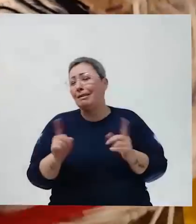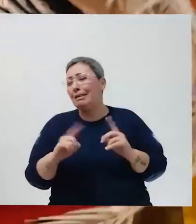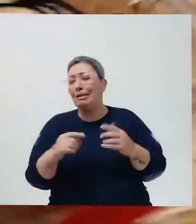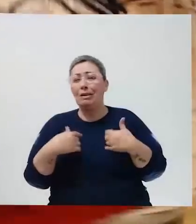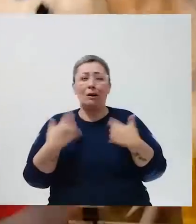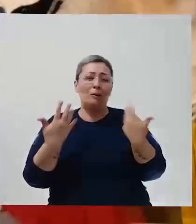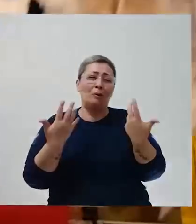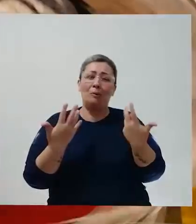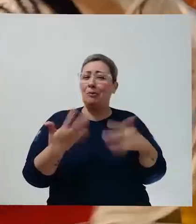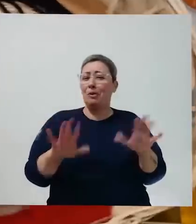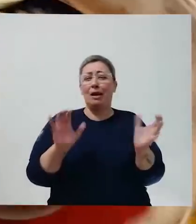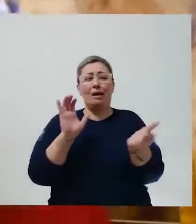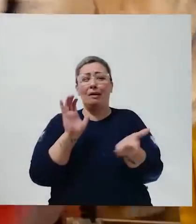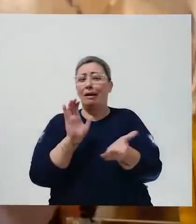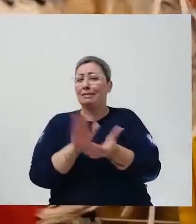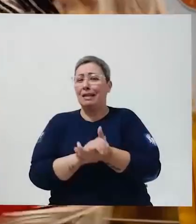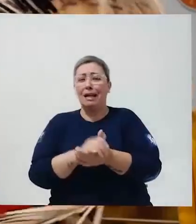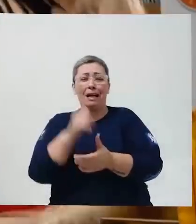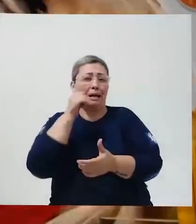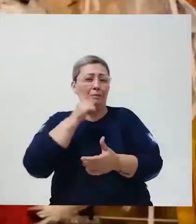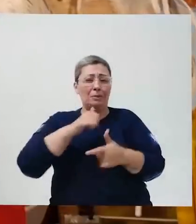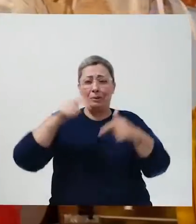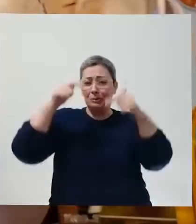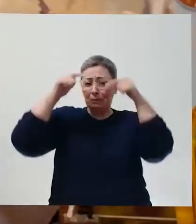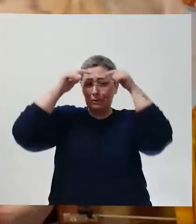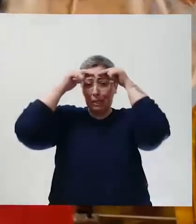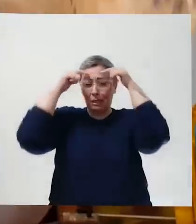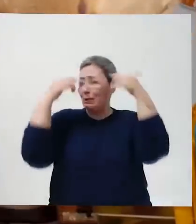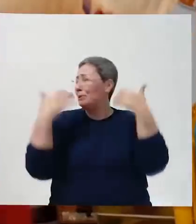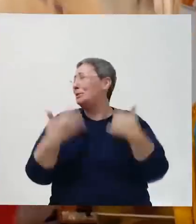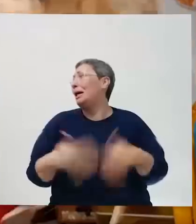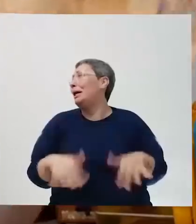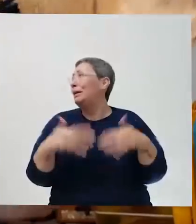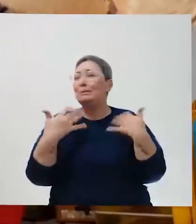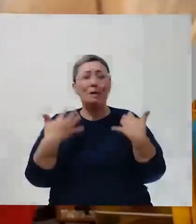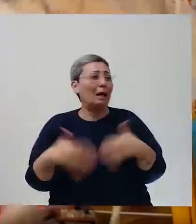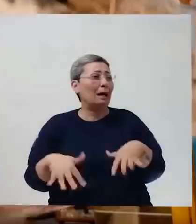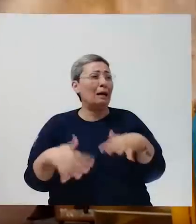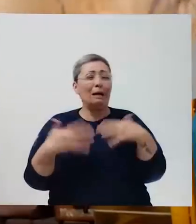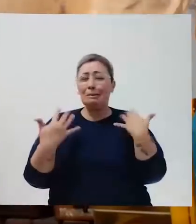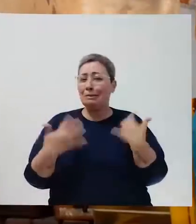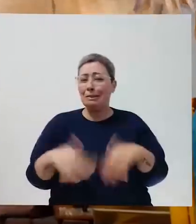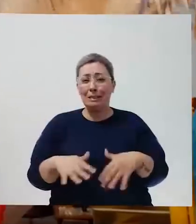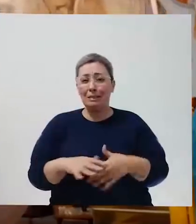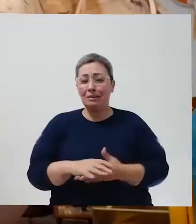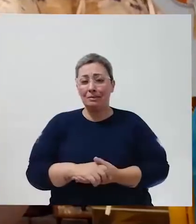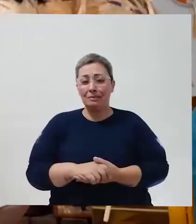eu não quero me casar com a princesa, não.